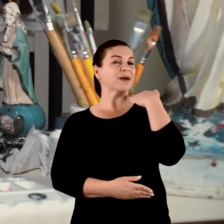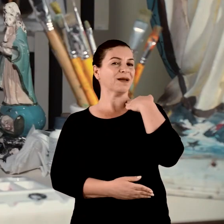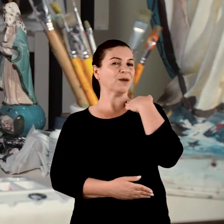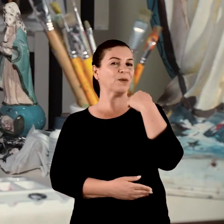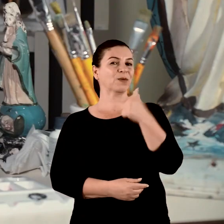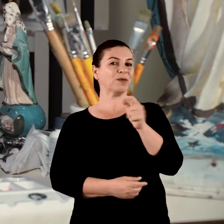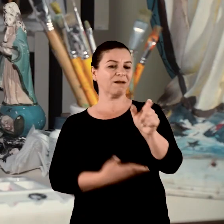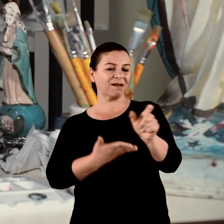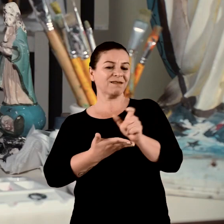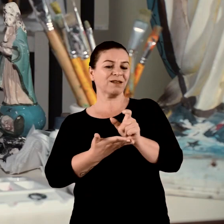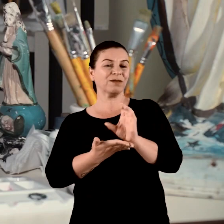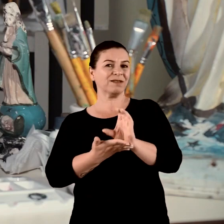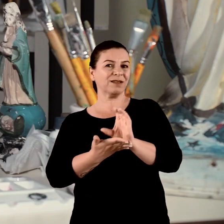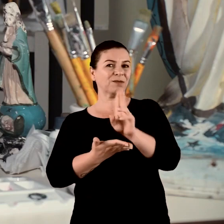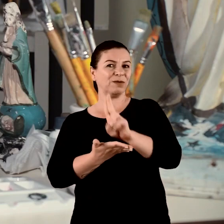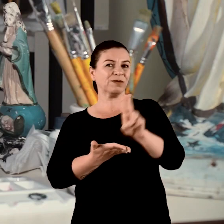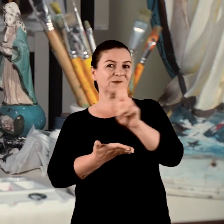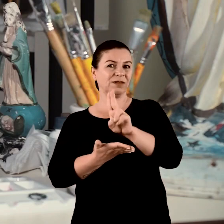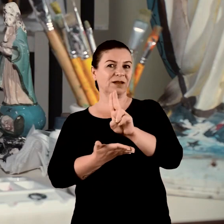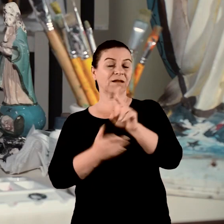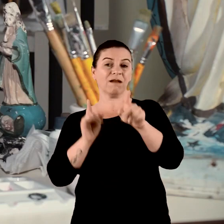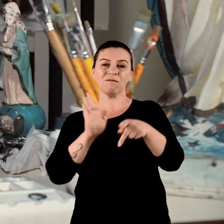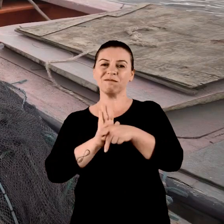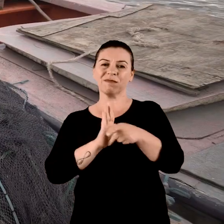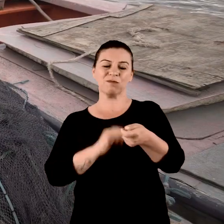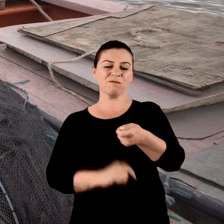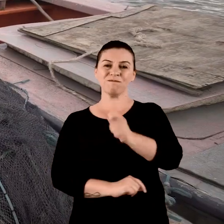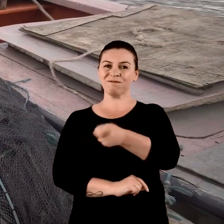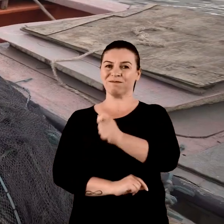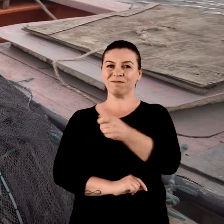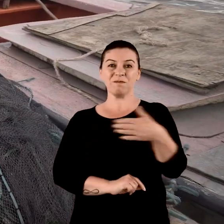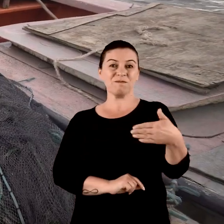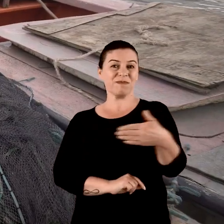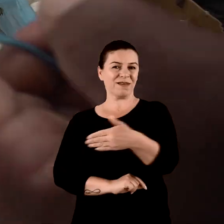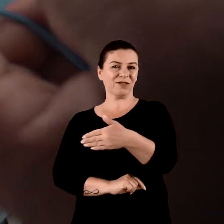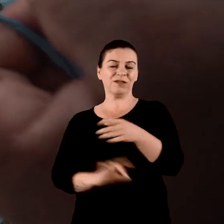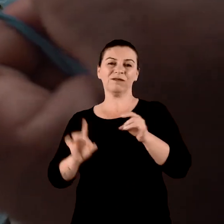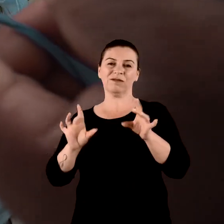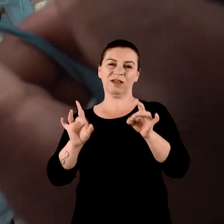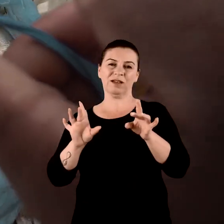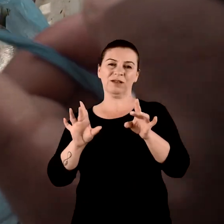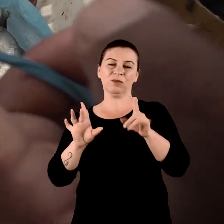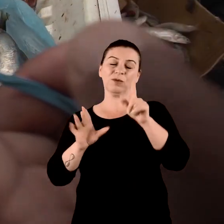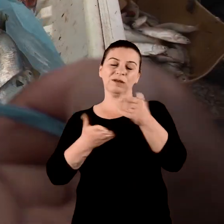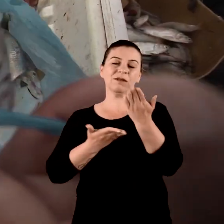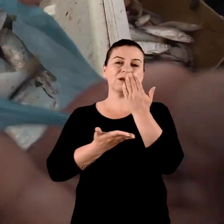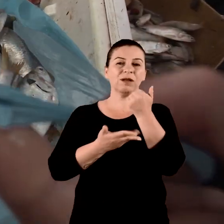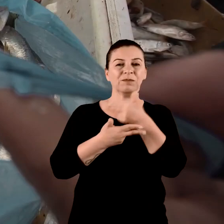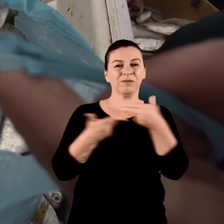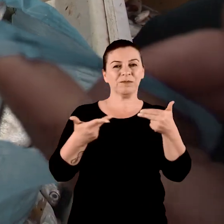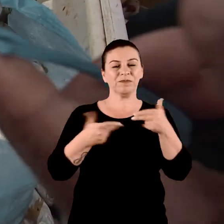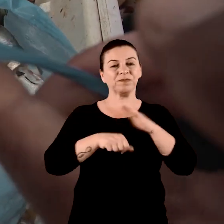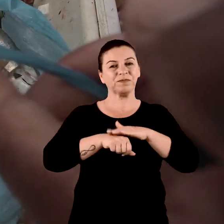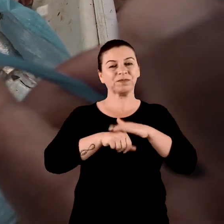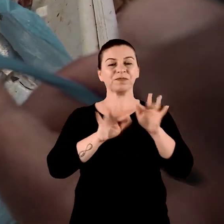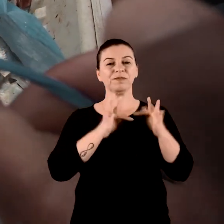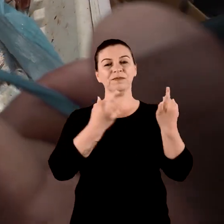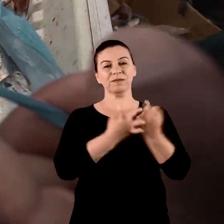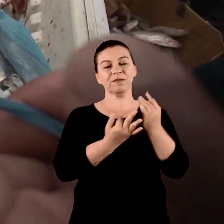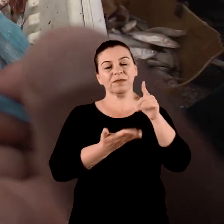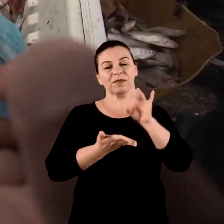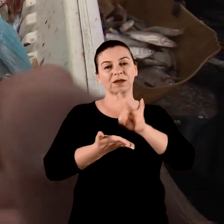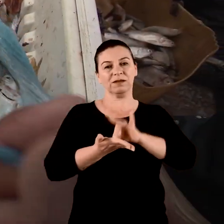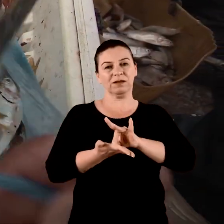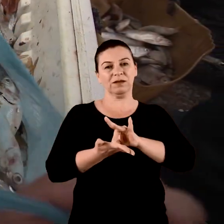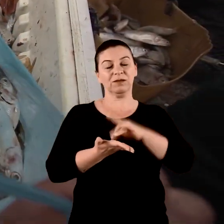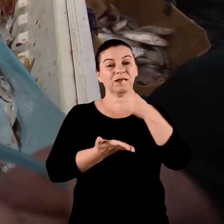para tirar, não tem cartão de crédito para usar. É o peixe que eu pesco e vendo e se transforma num alimento da minha